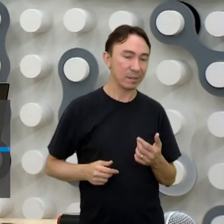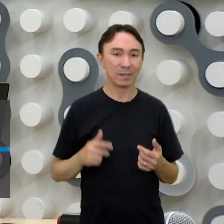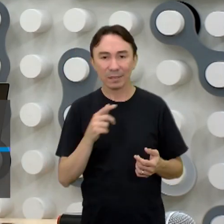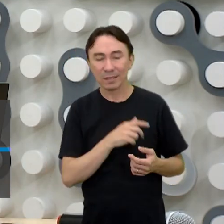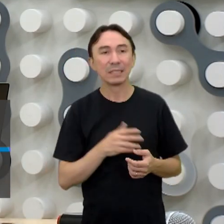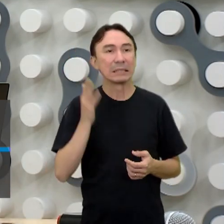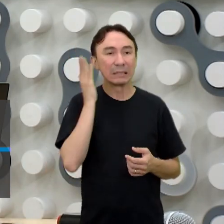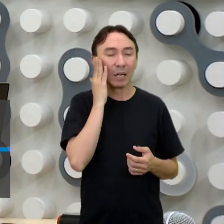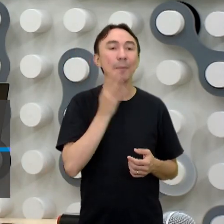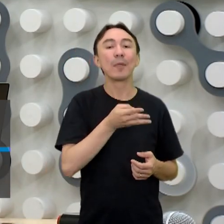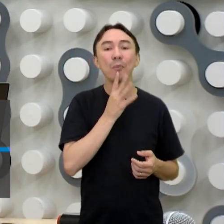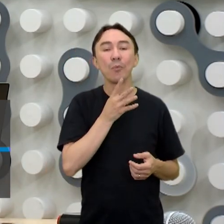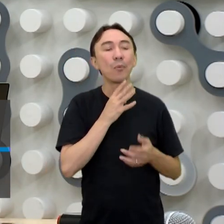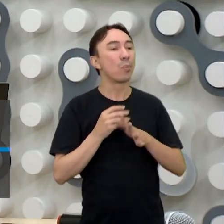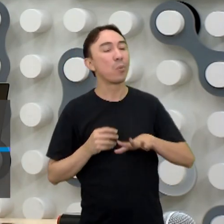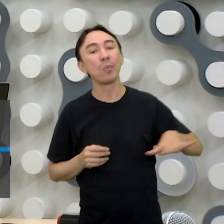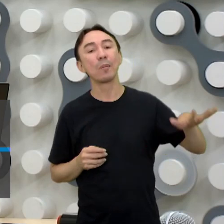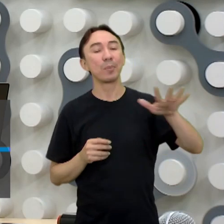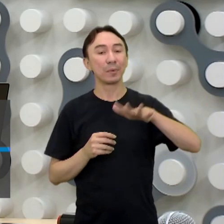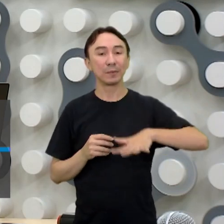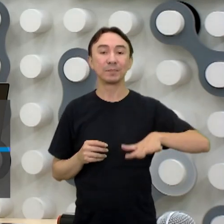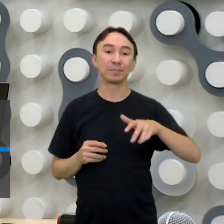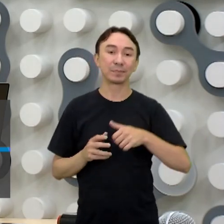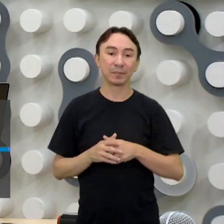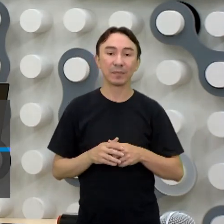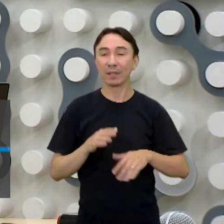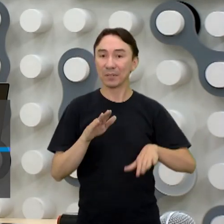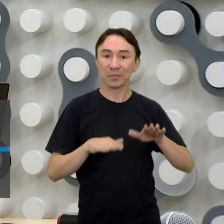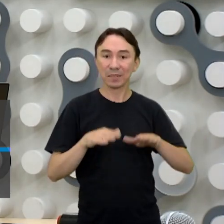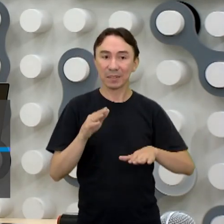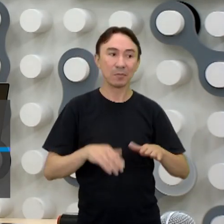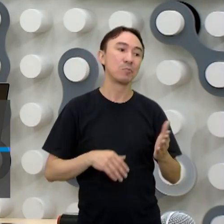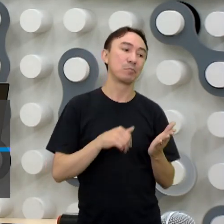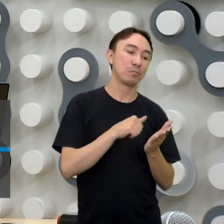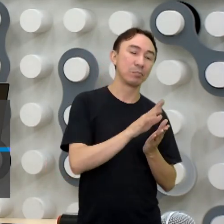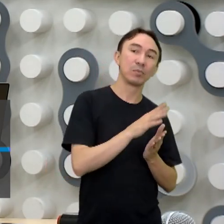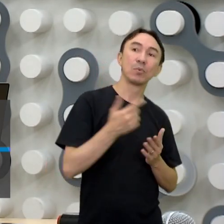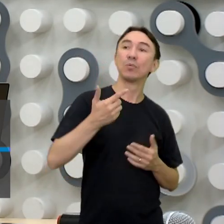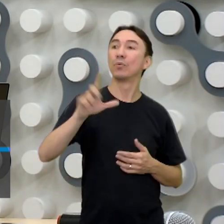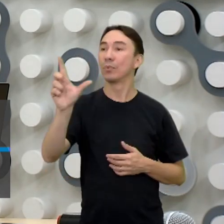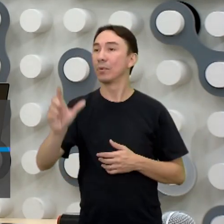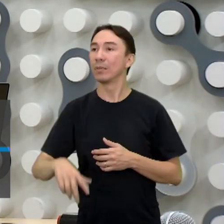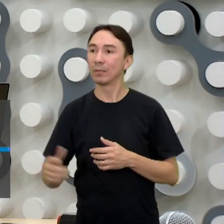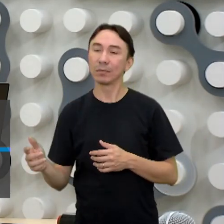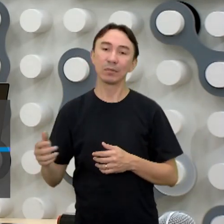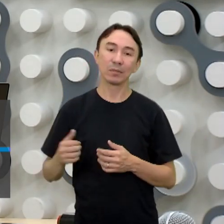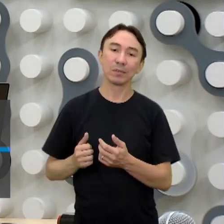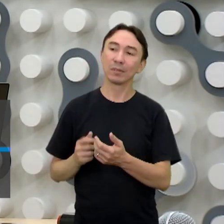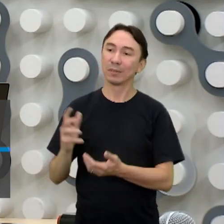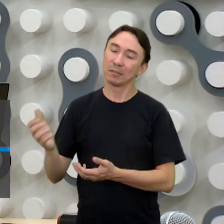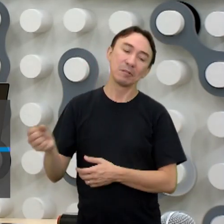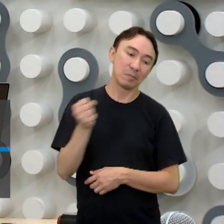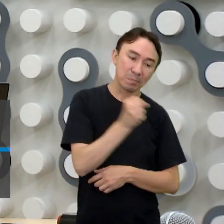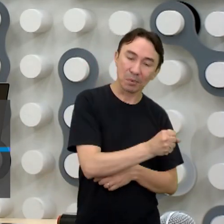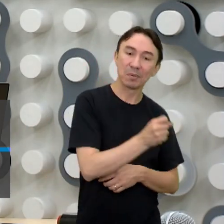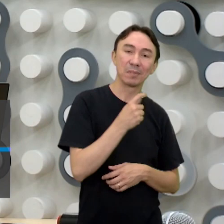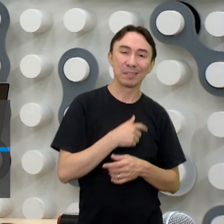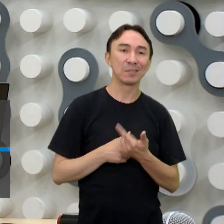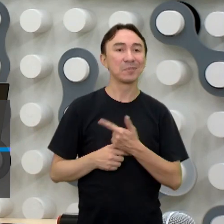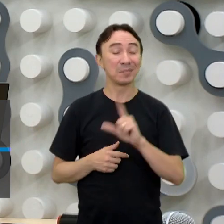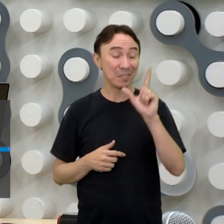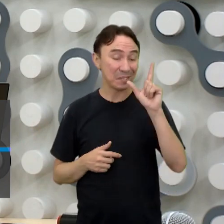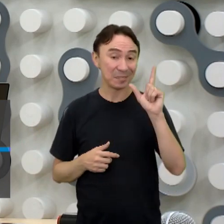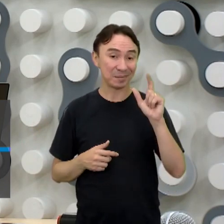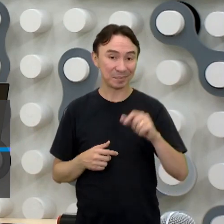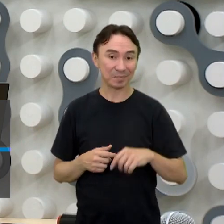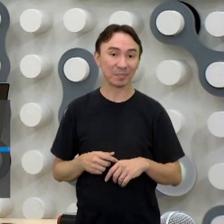com quem conversar, certo? Às vezes ele é demitido, contrata outro, de outra emissora que cobriu o mesmo time. Então é isso. Por exemplo, a